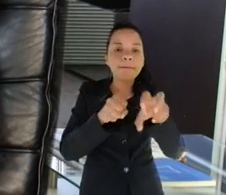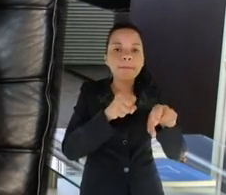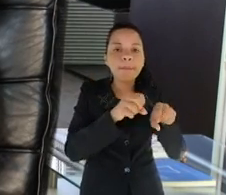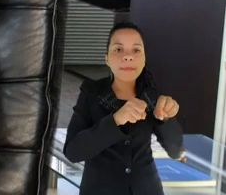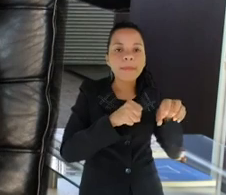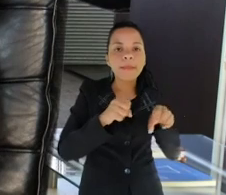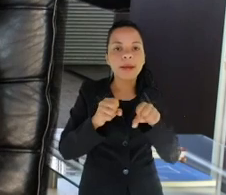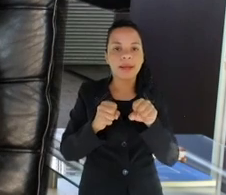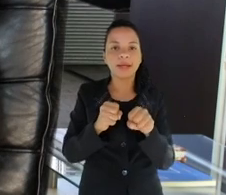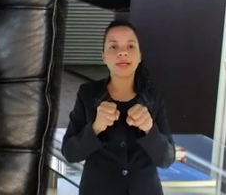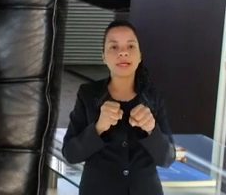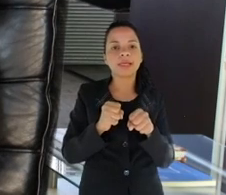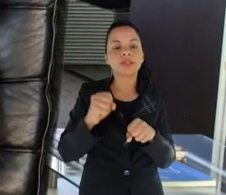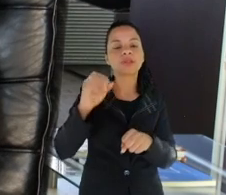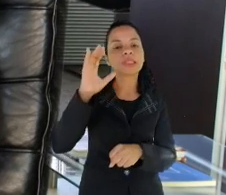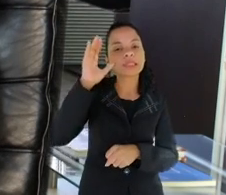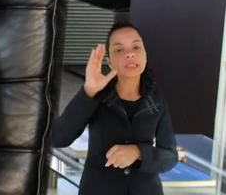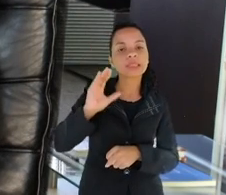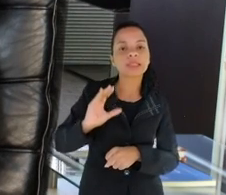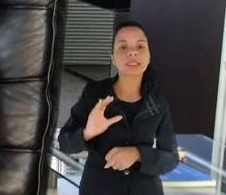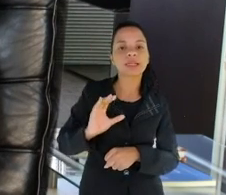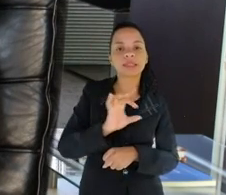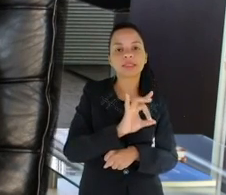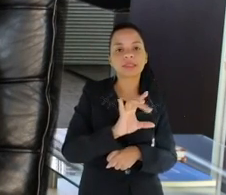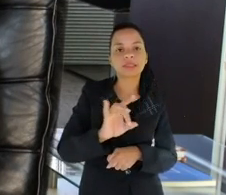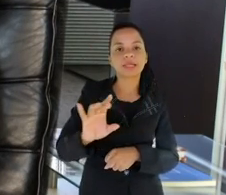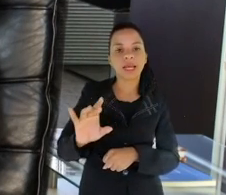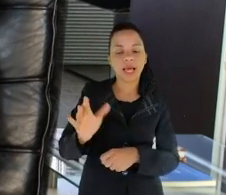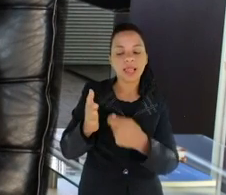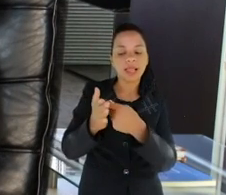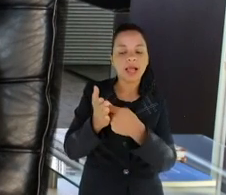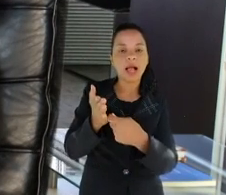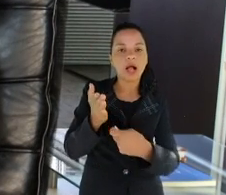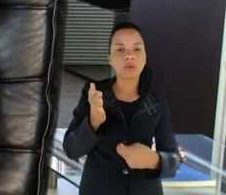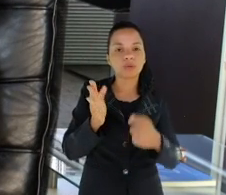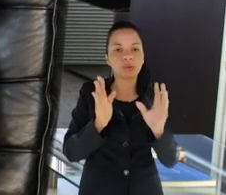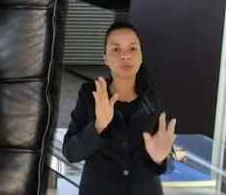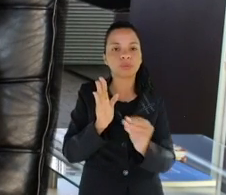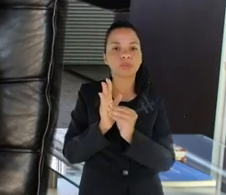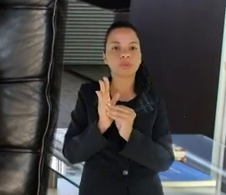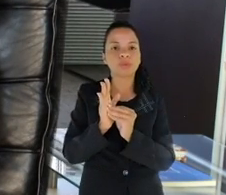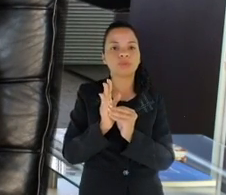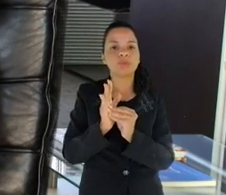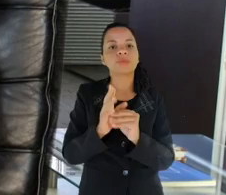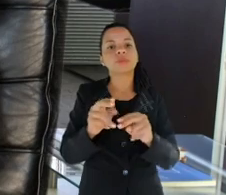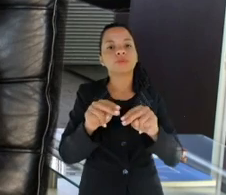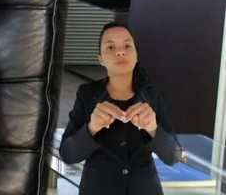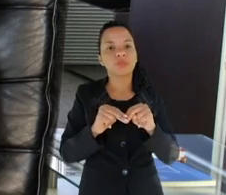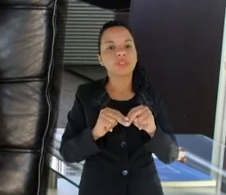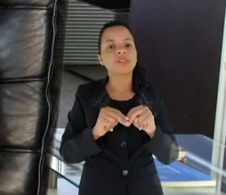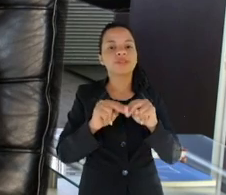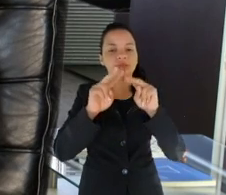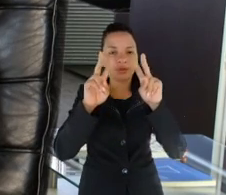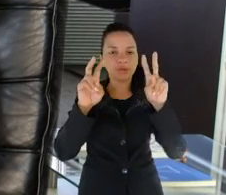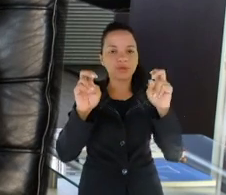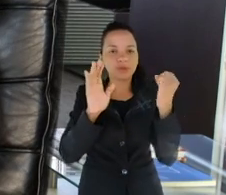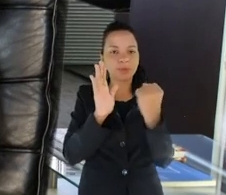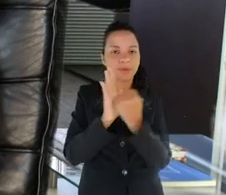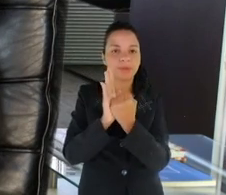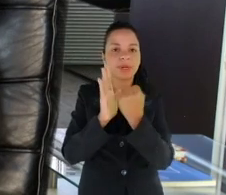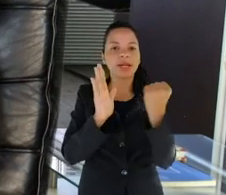que está ali naquele projeto. Então, por isso esse título, Brasília, capital das